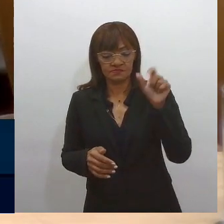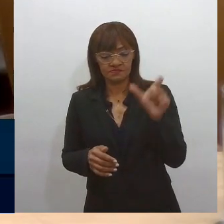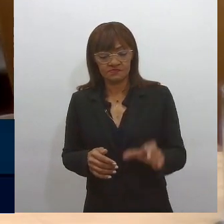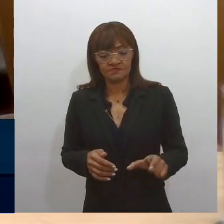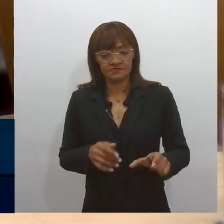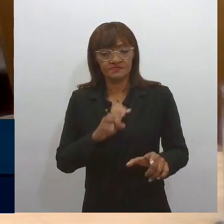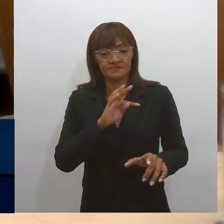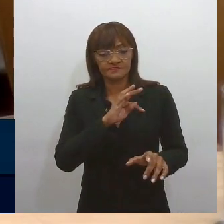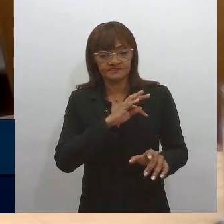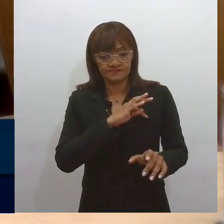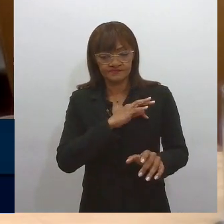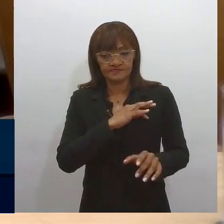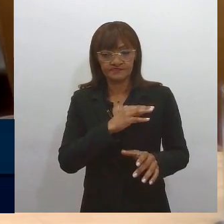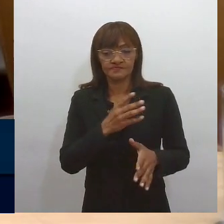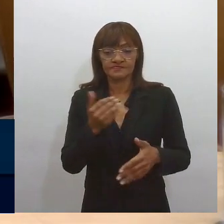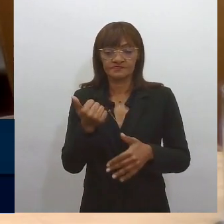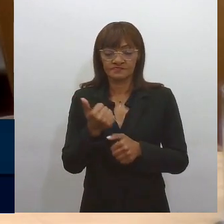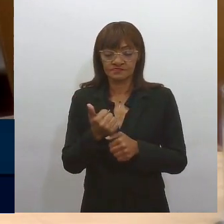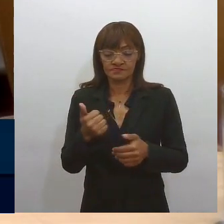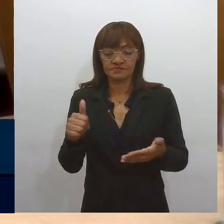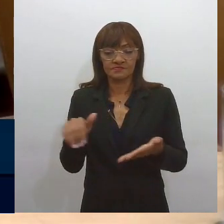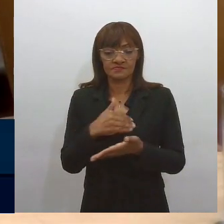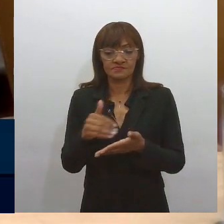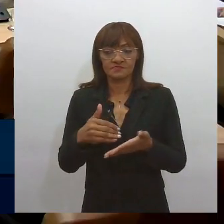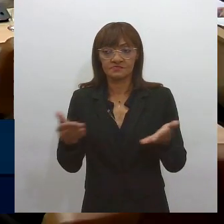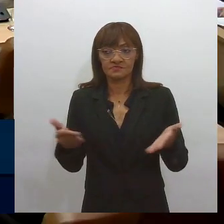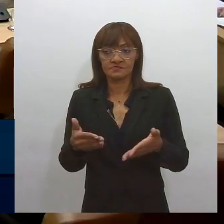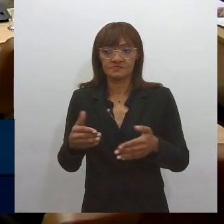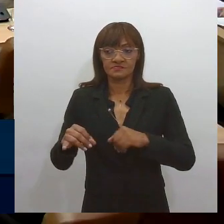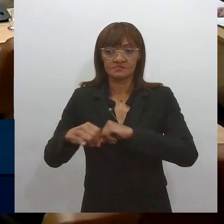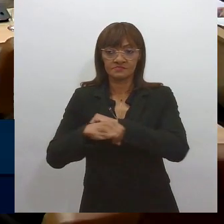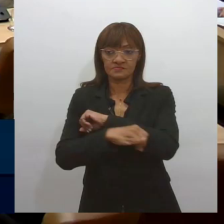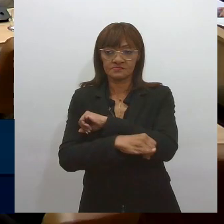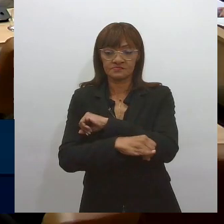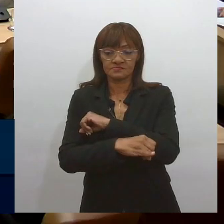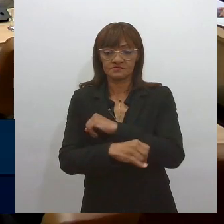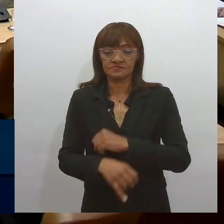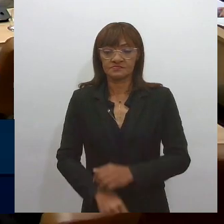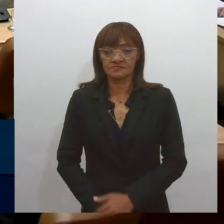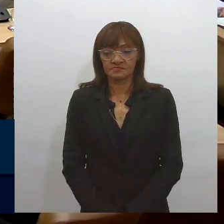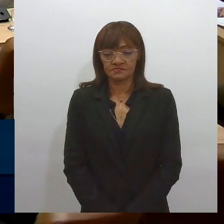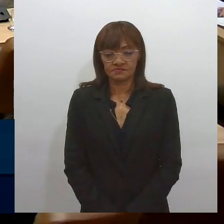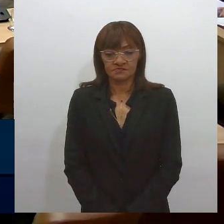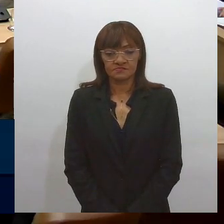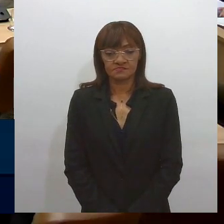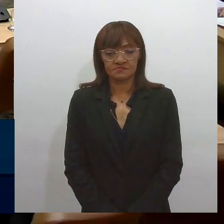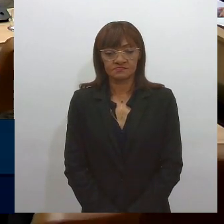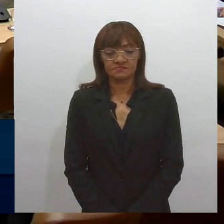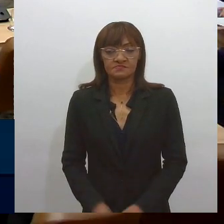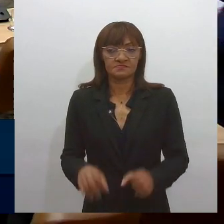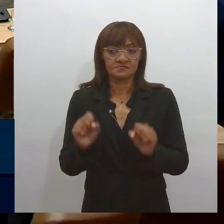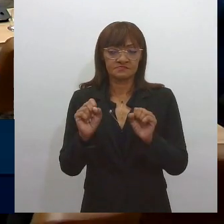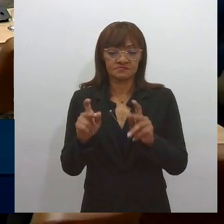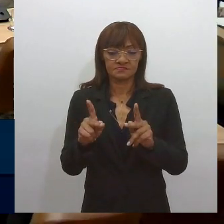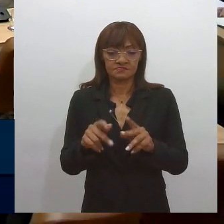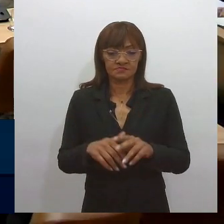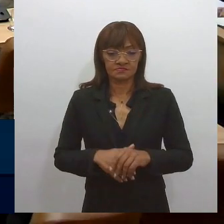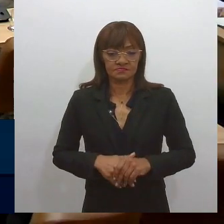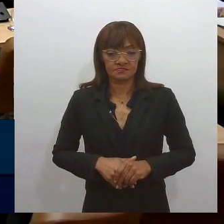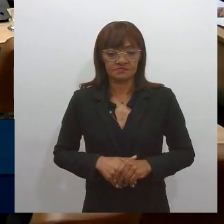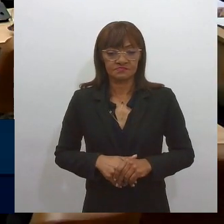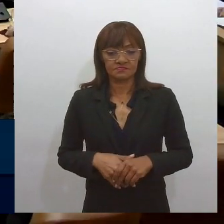infraestrutura do estado Só senhor presidente Ok Deputado então passamos ao grande